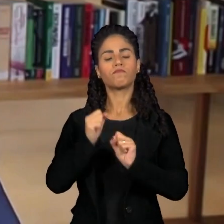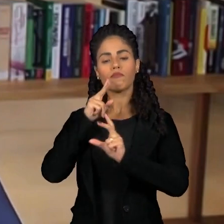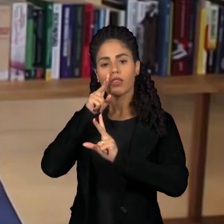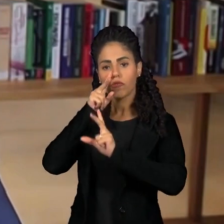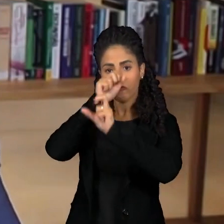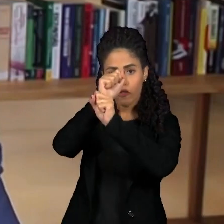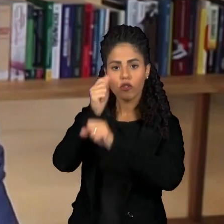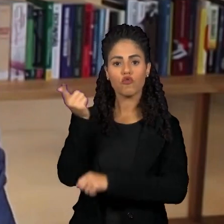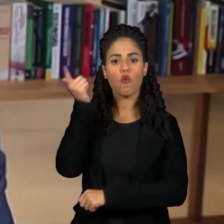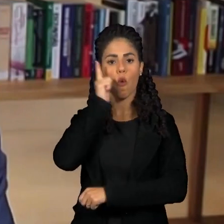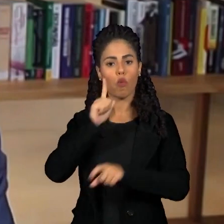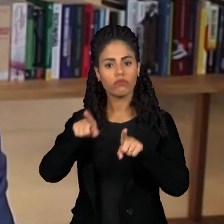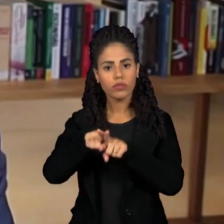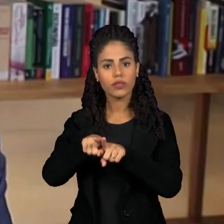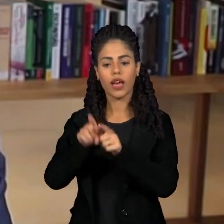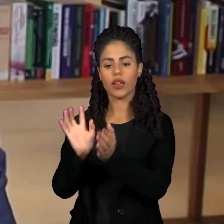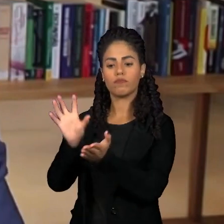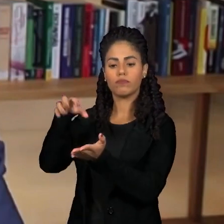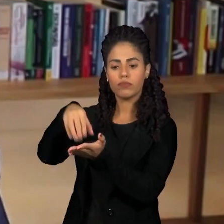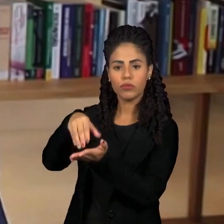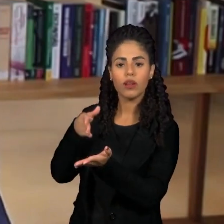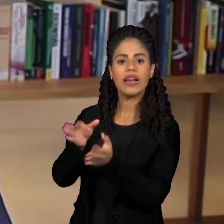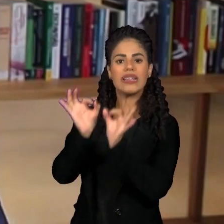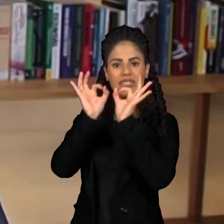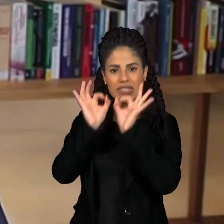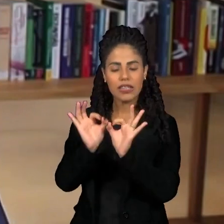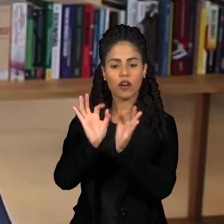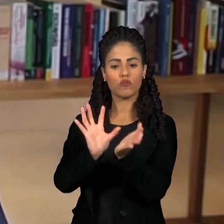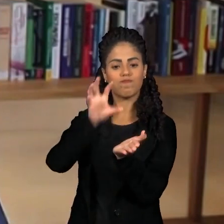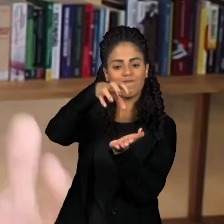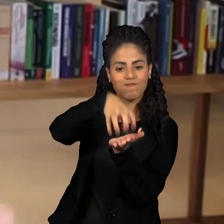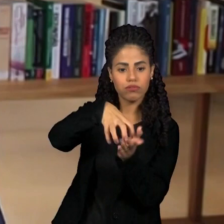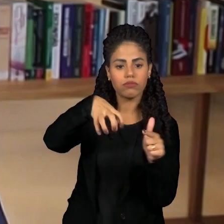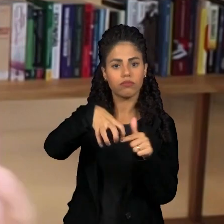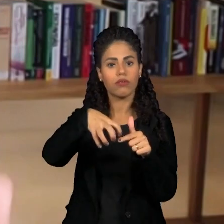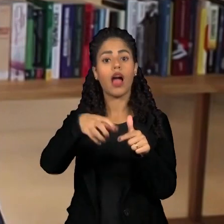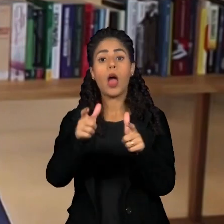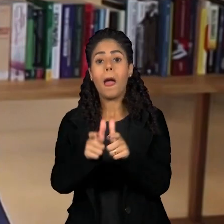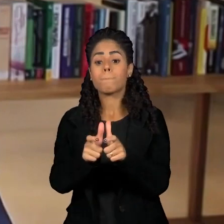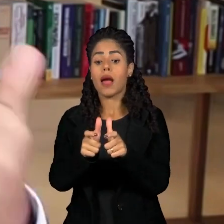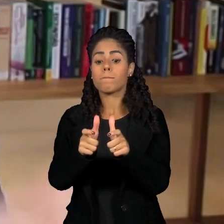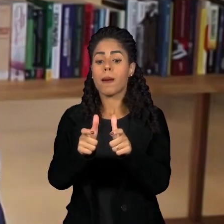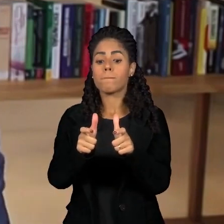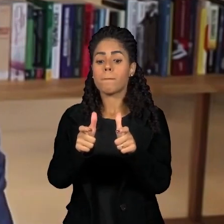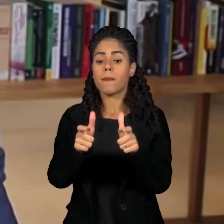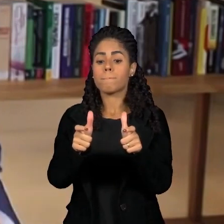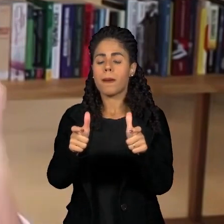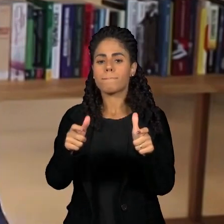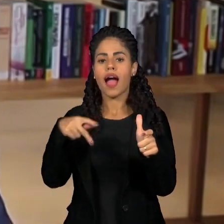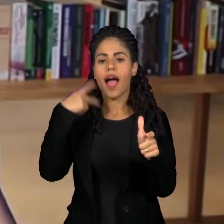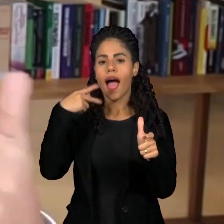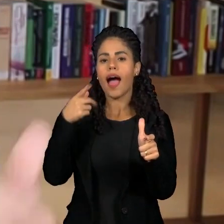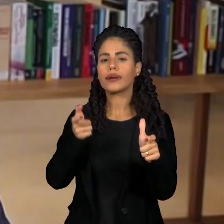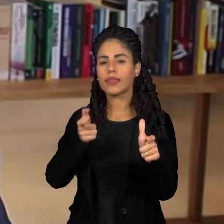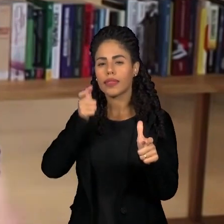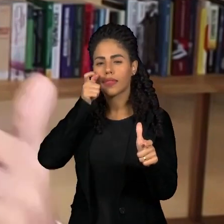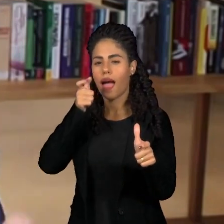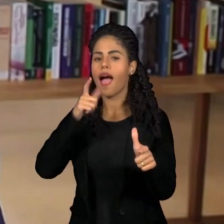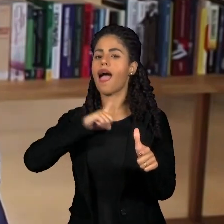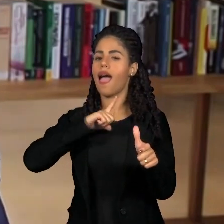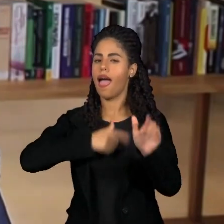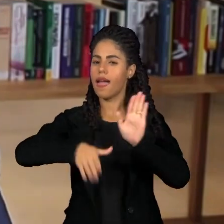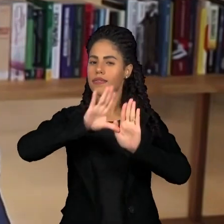o Congresso Nacional se fortalece substancialmente e o Centrão, portanto, como essa maioria dos deputados que tem interesse em verbas, em